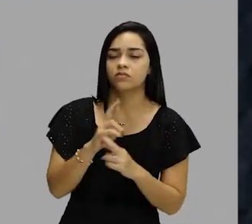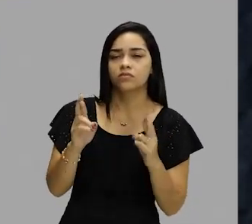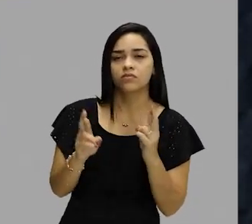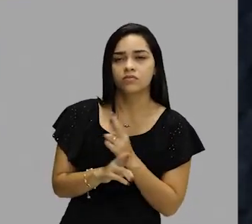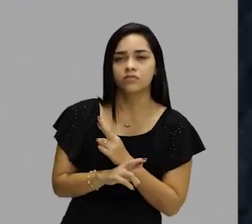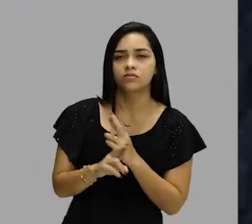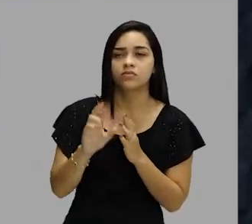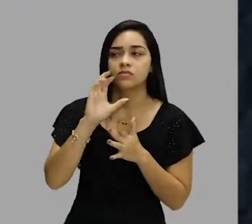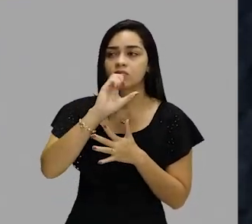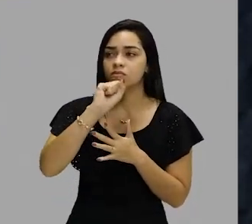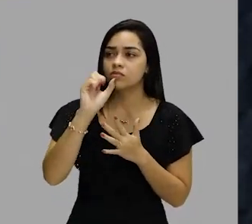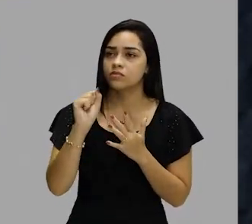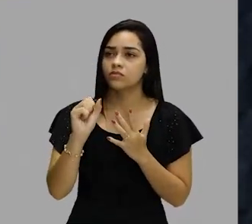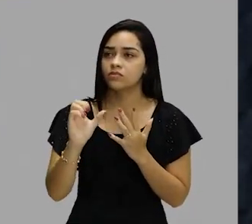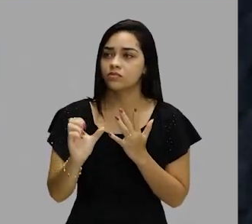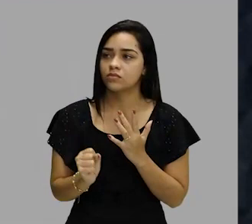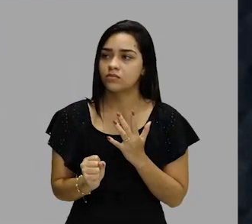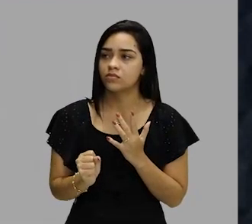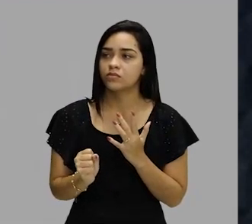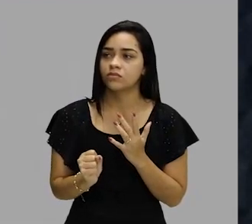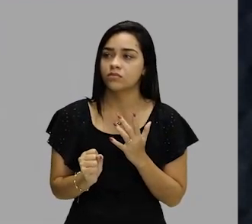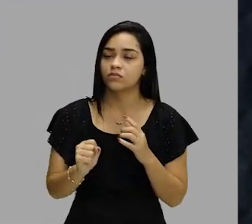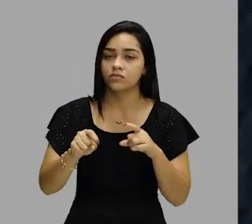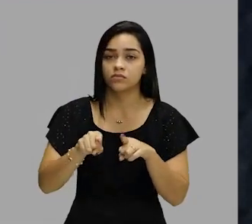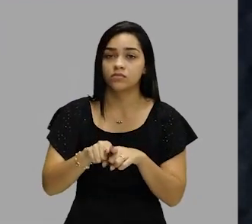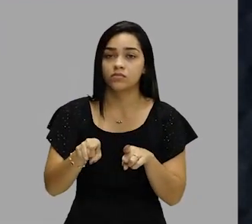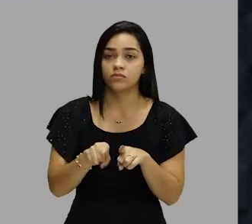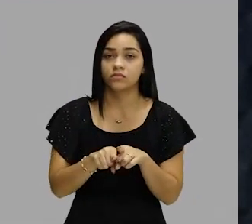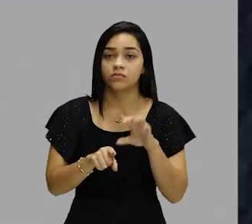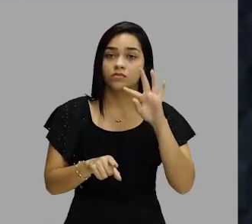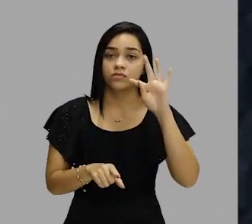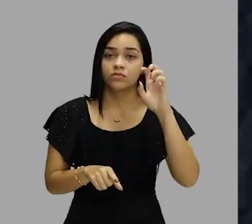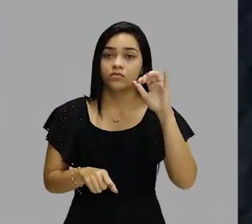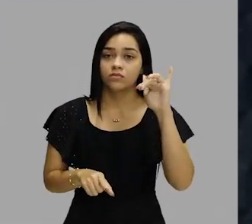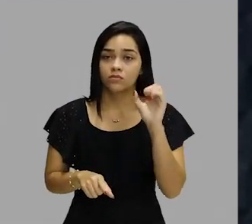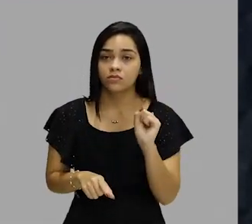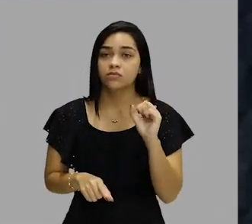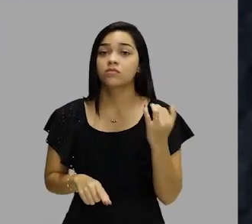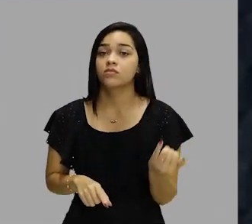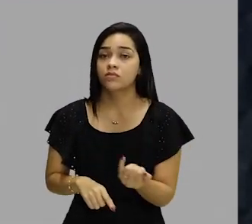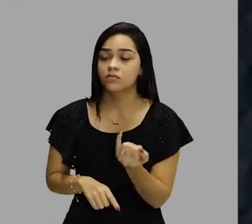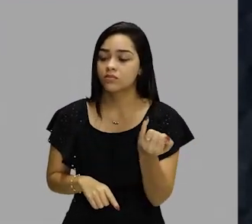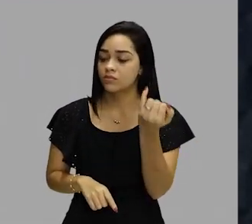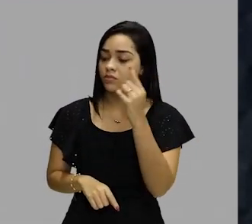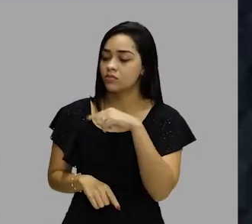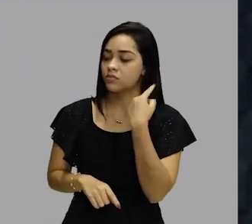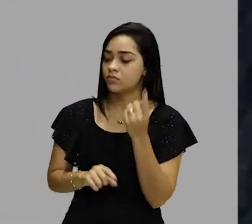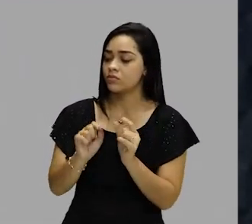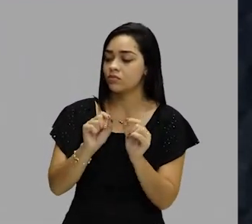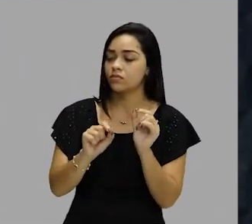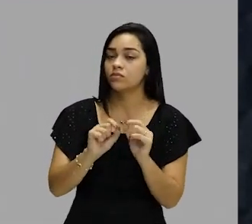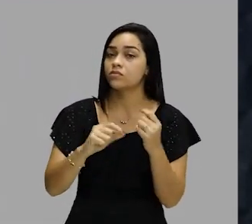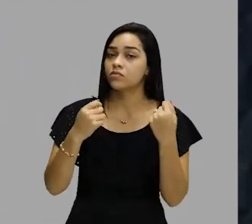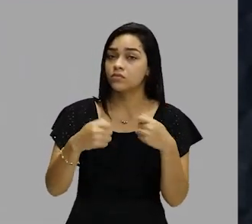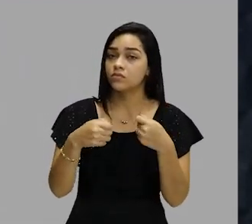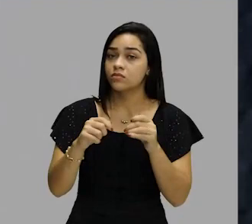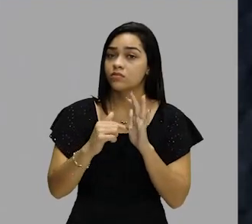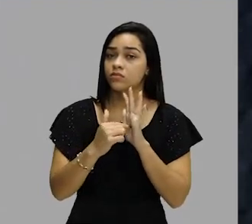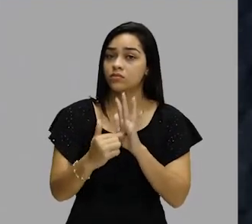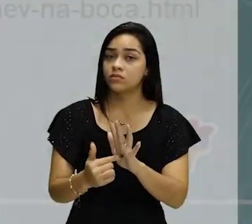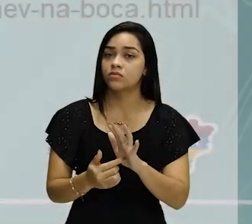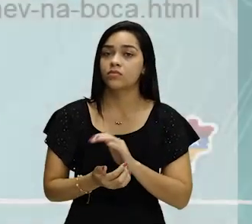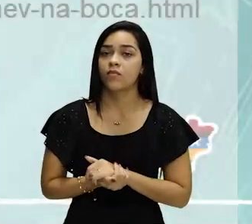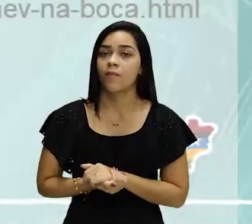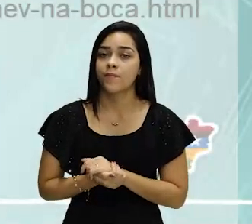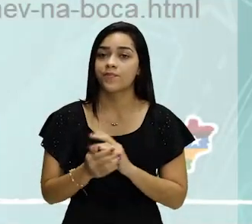cadeias alimentares, nas cadeias e teias alimentares, que ela é muito importante, que a gente deve levar em consideração, que